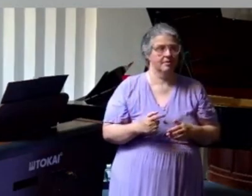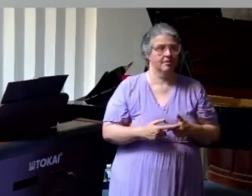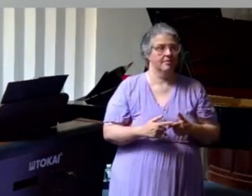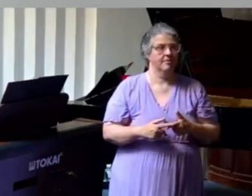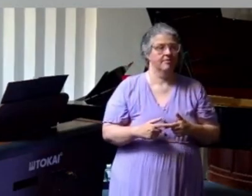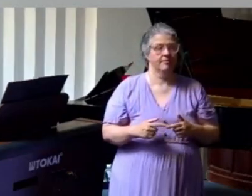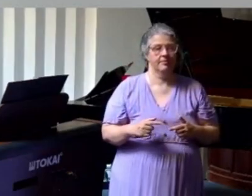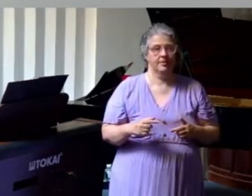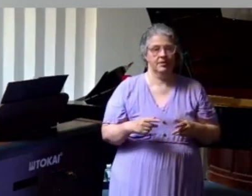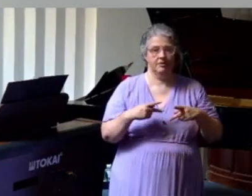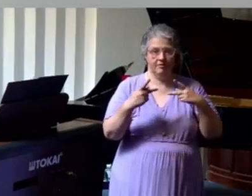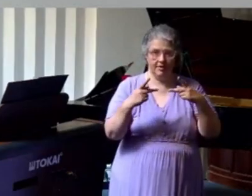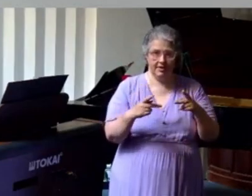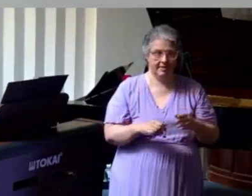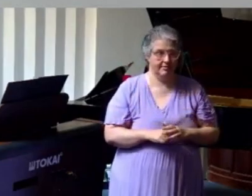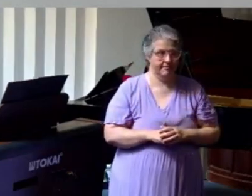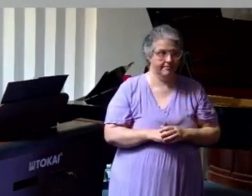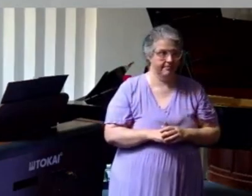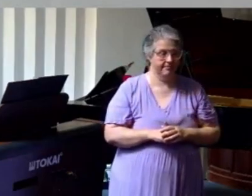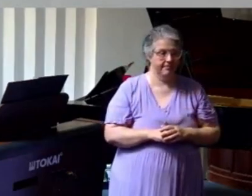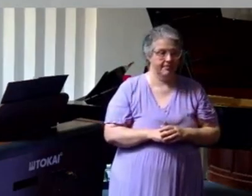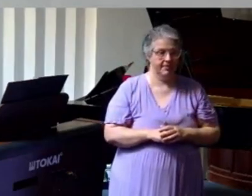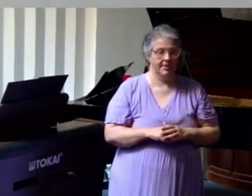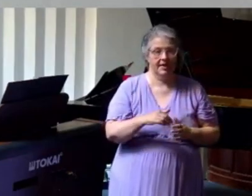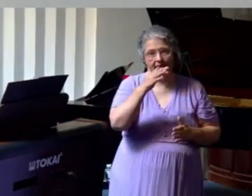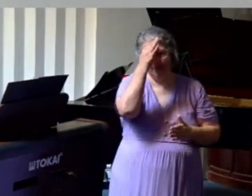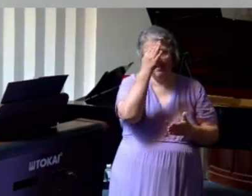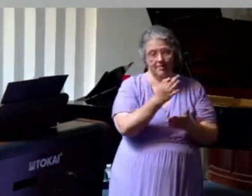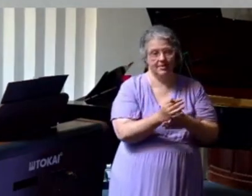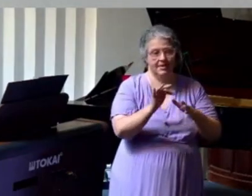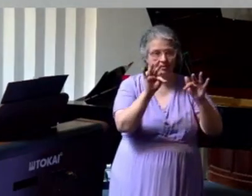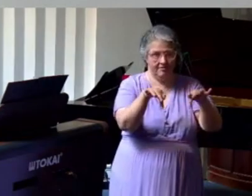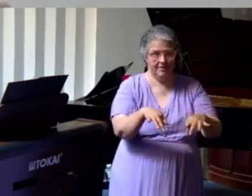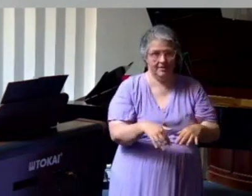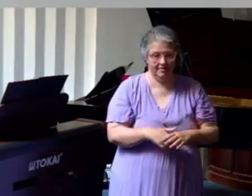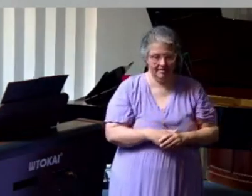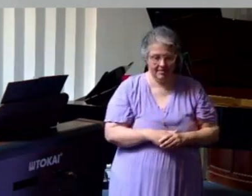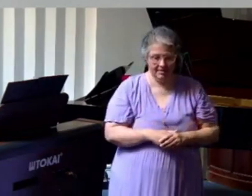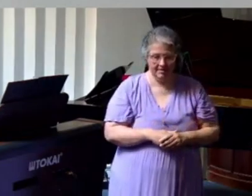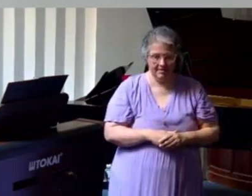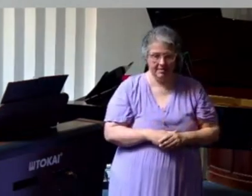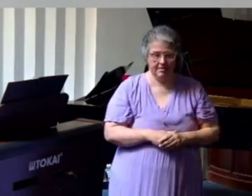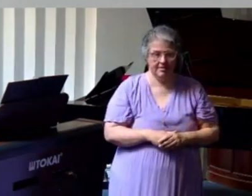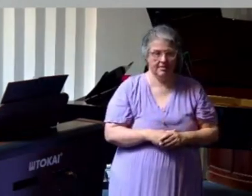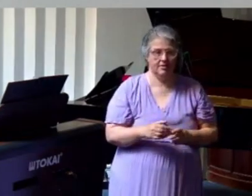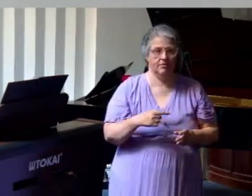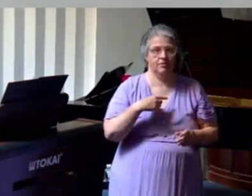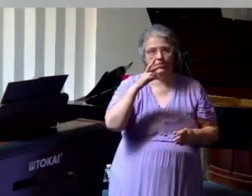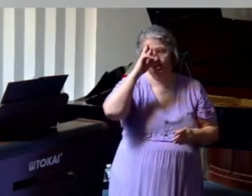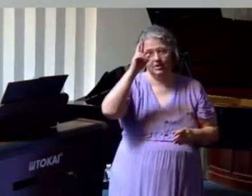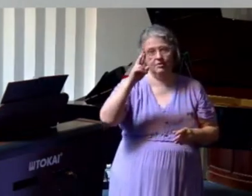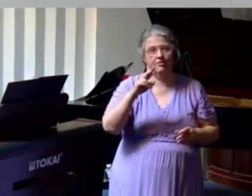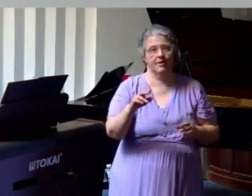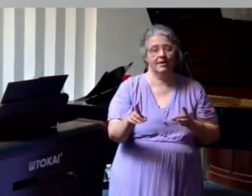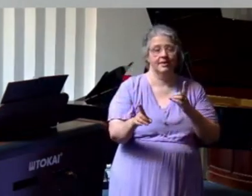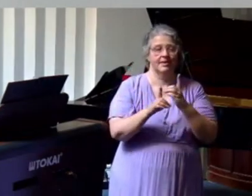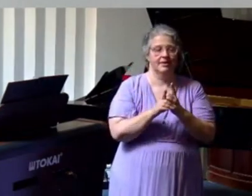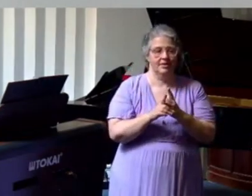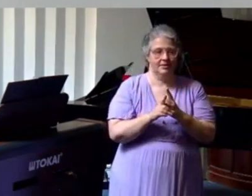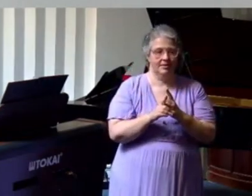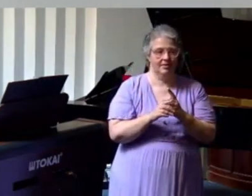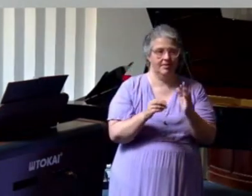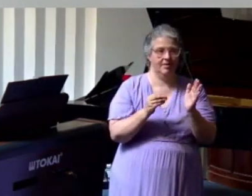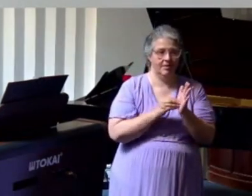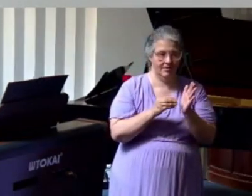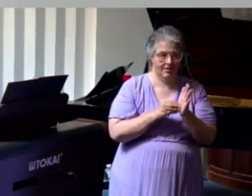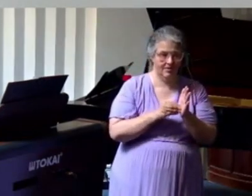que eu estou conversando com as nossas crianças. Nossa fé precisa ir até o fim. O Senhor vai nos encontrar no último